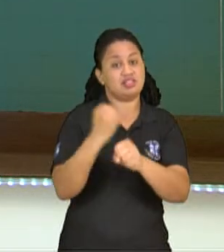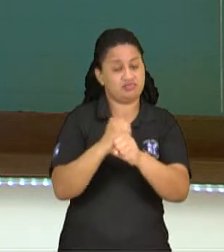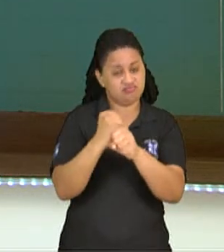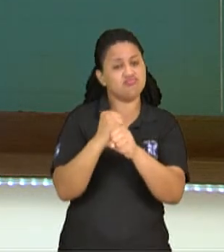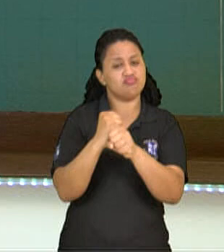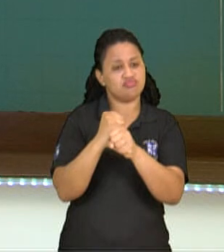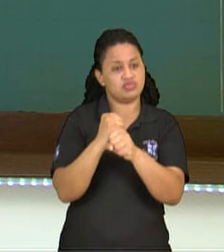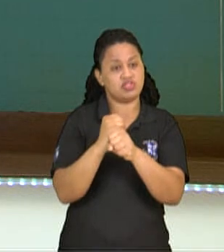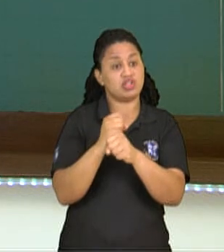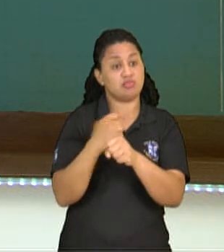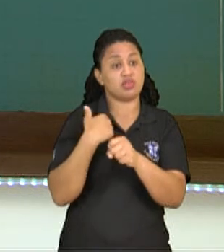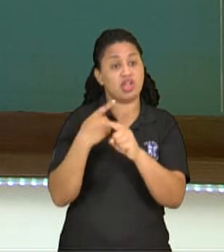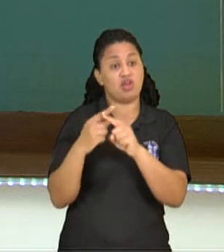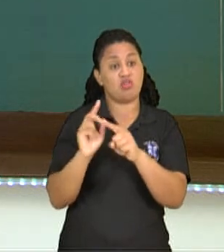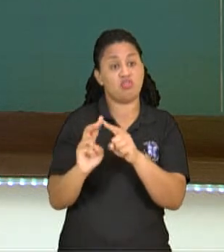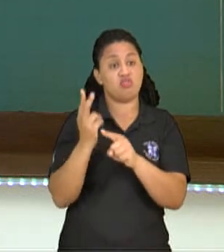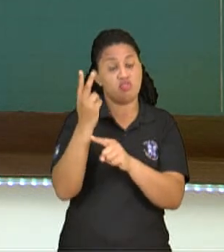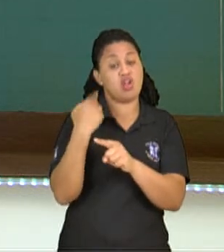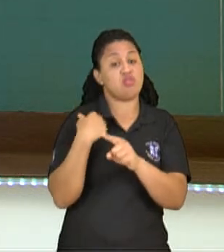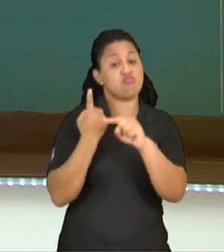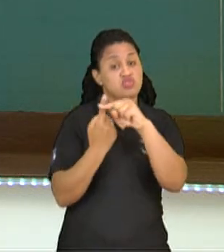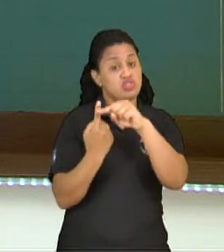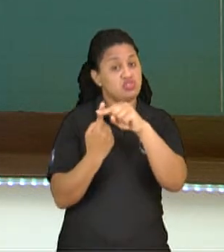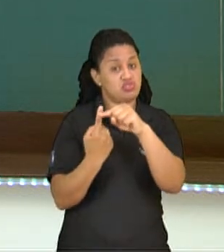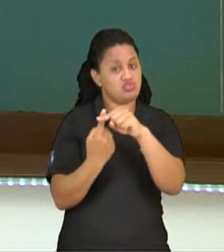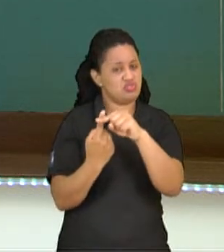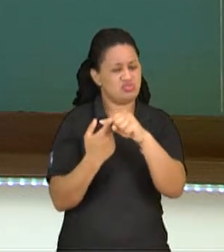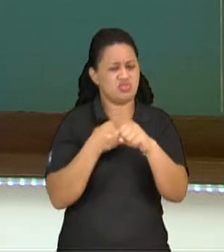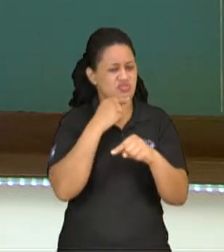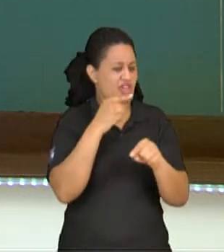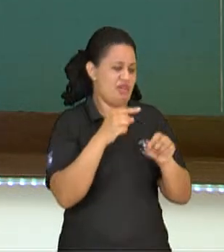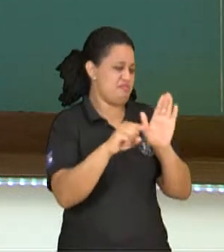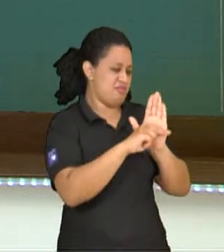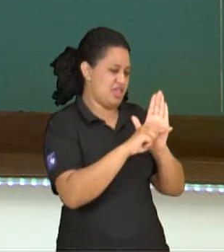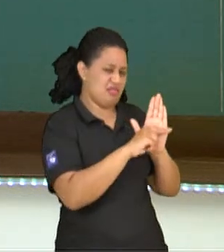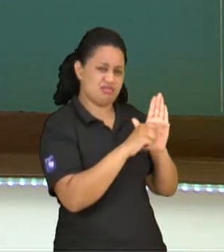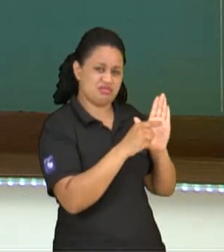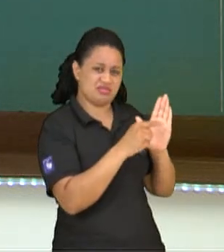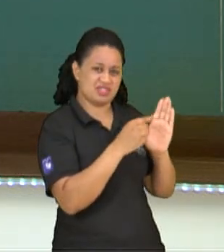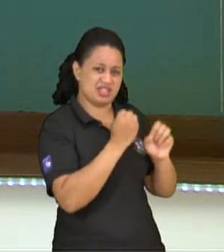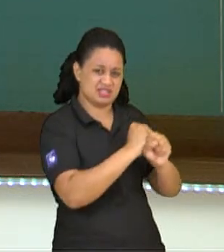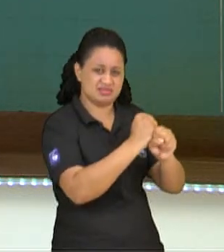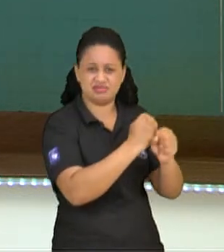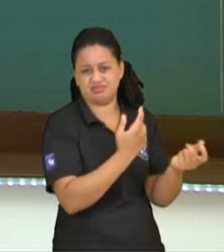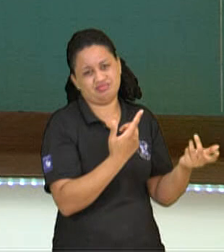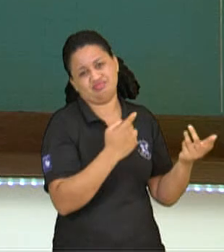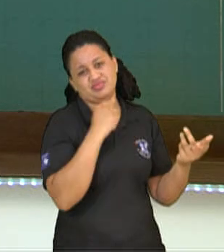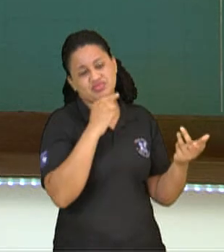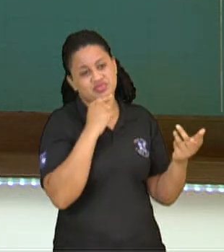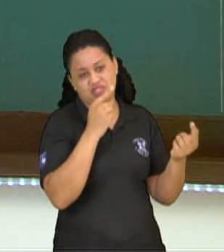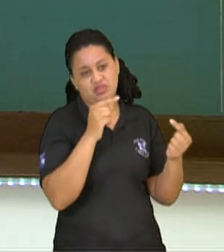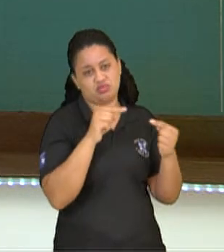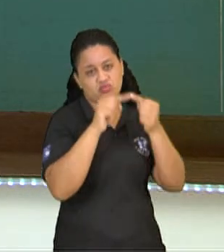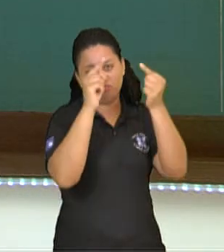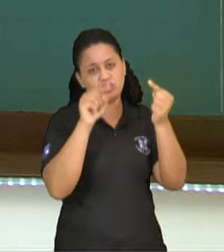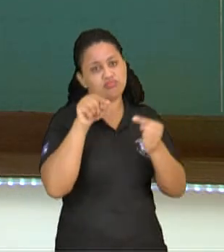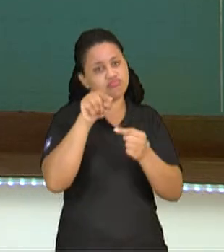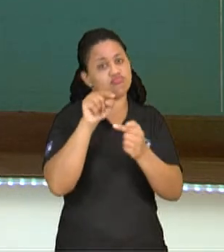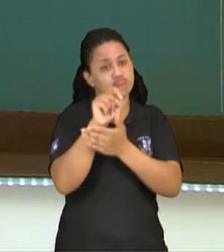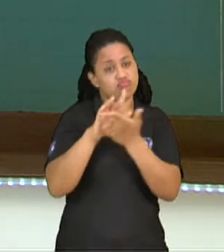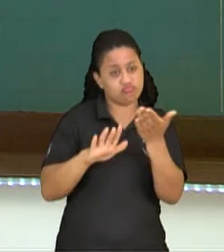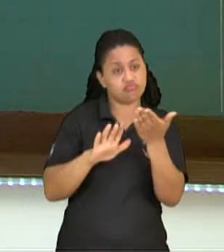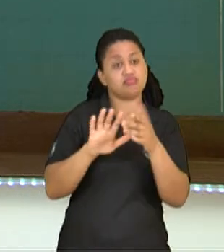o valor positivo, as raízes são 36 e 3. Não consideramos o negativo, porque não faz parte do contexto do exercício,